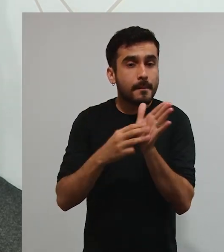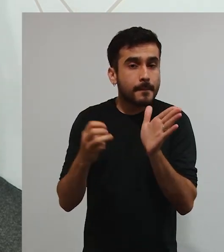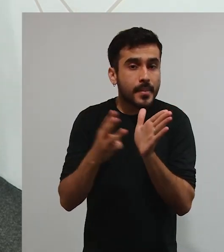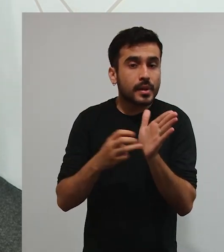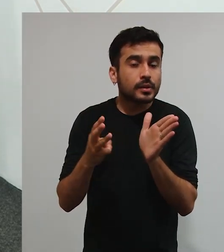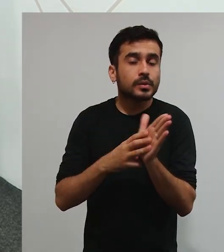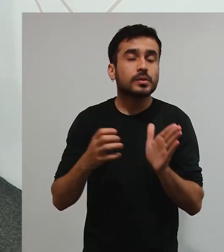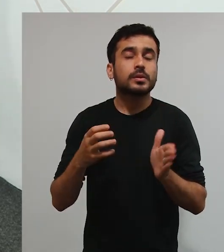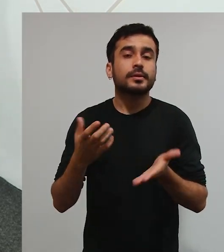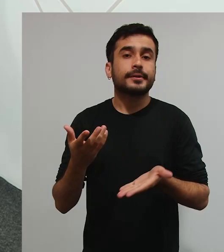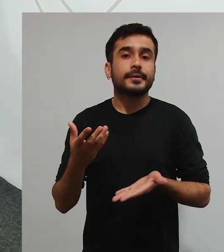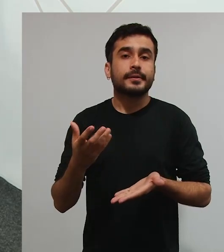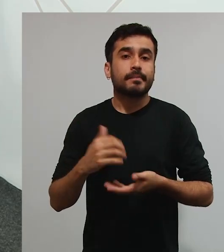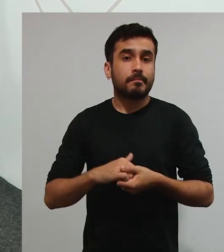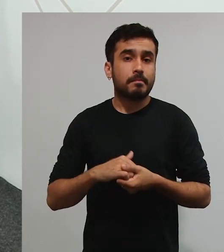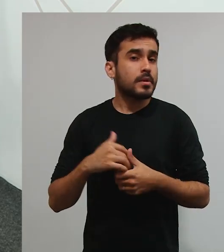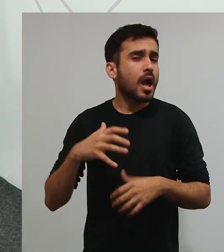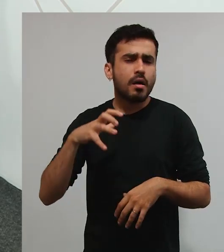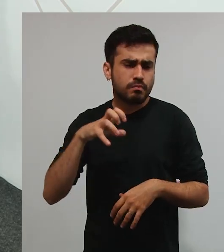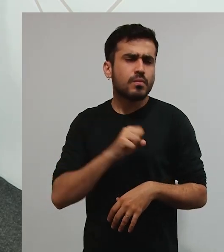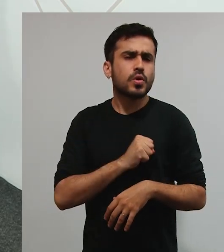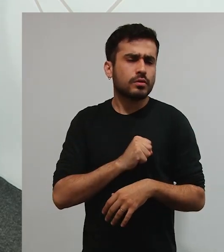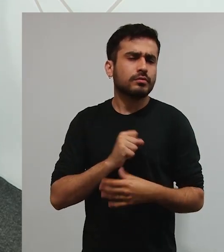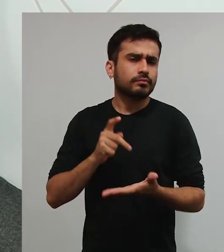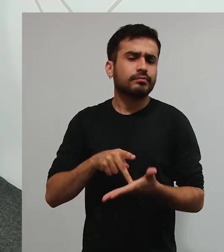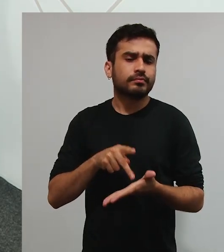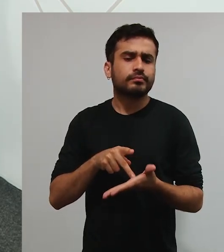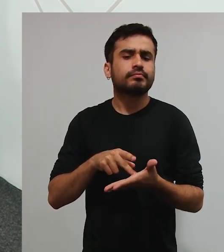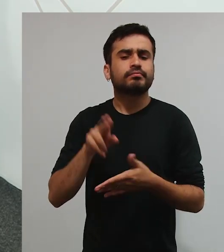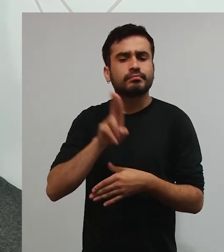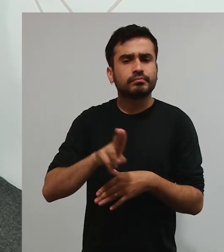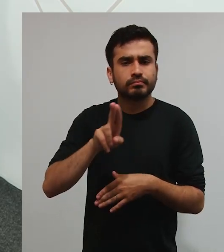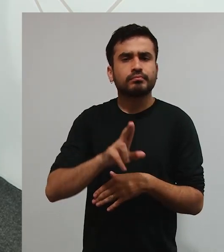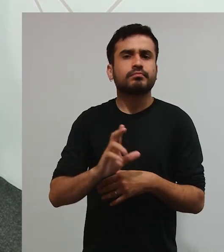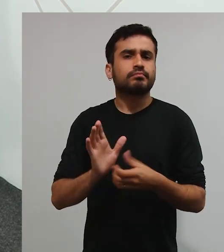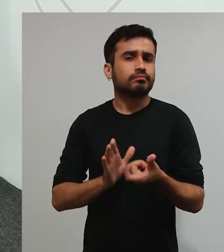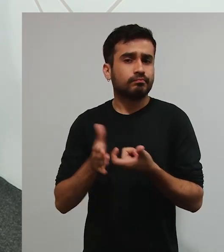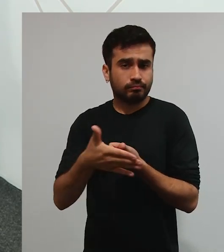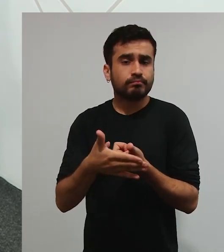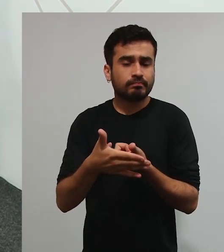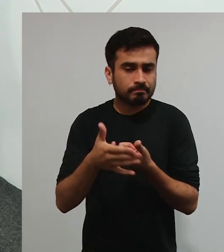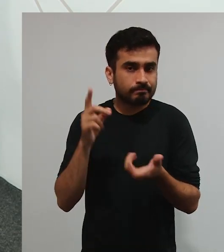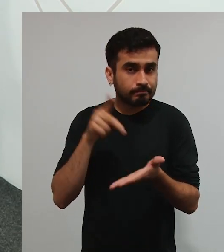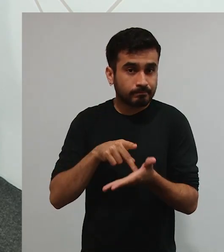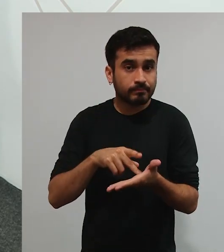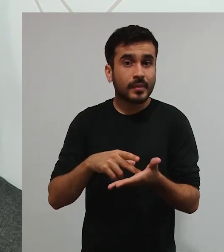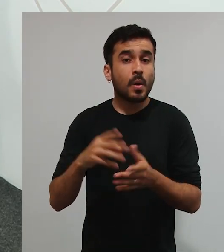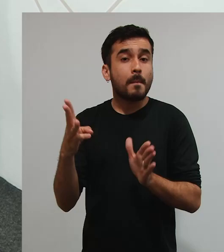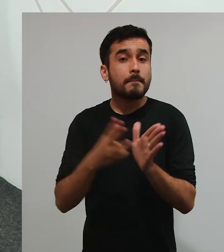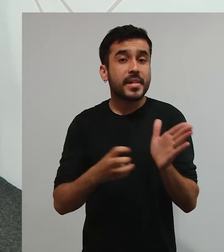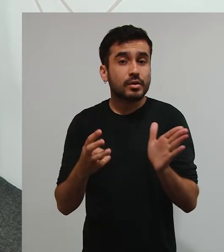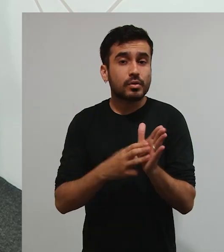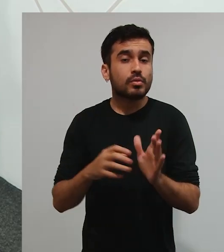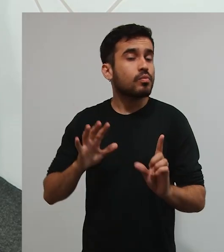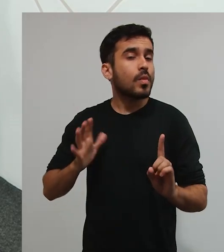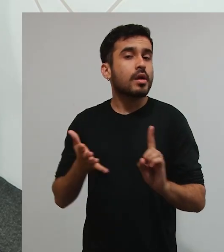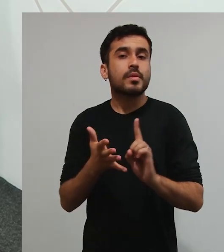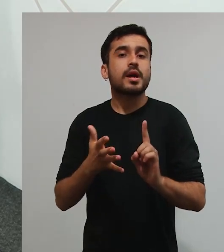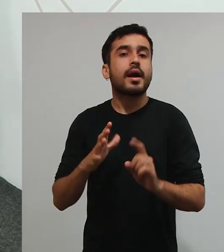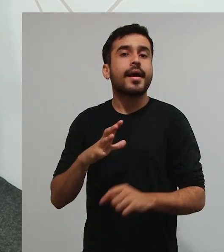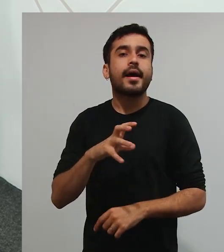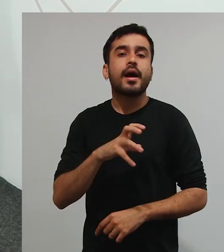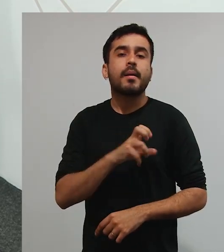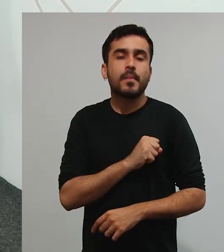noites juntas. Então, é uma prática e uma